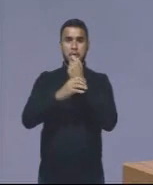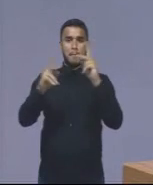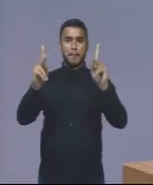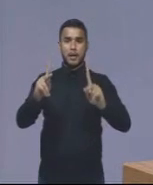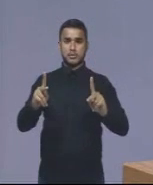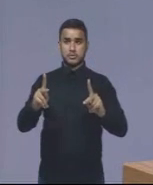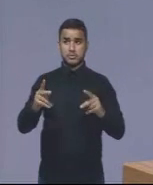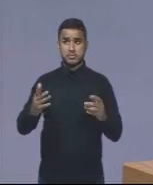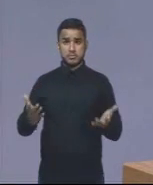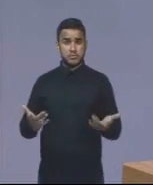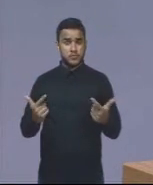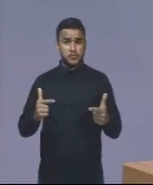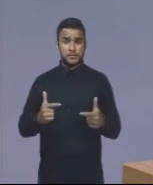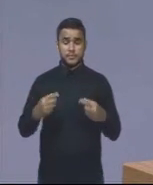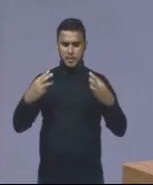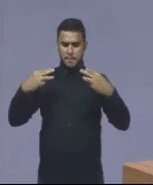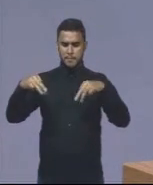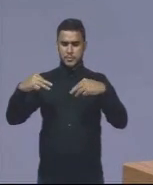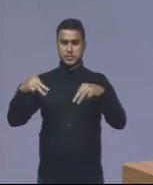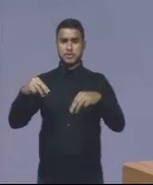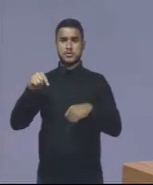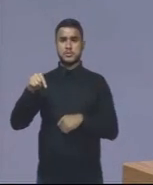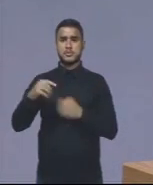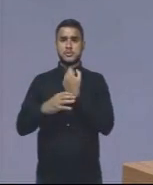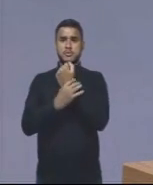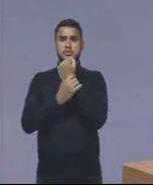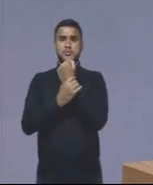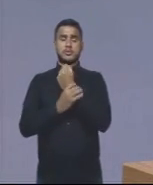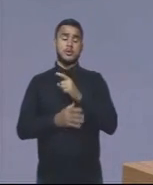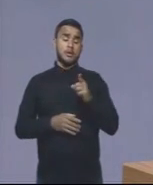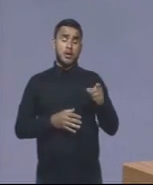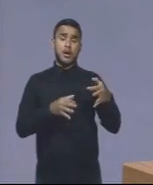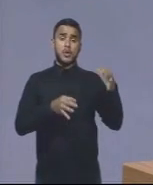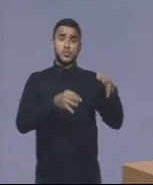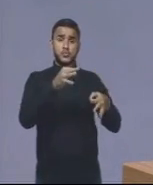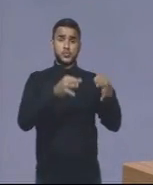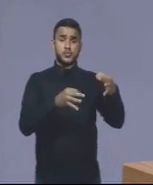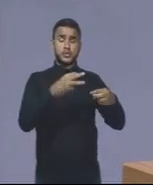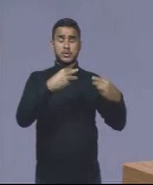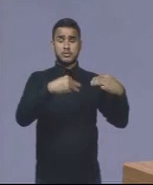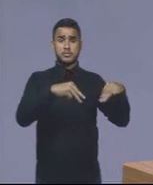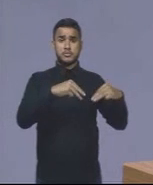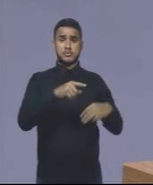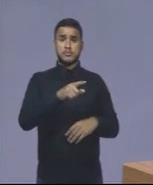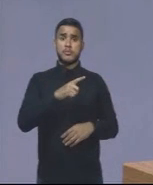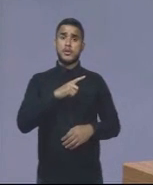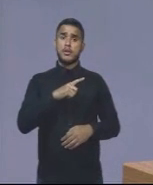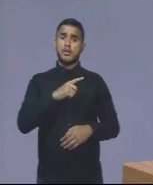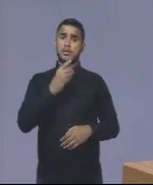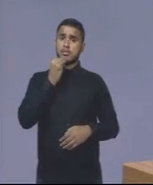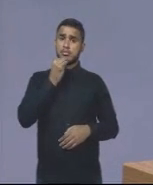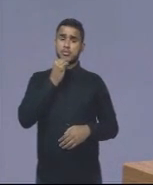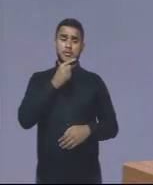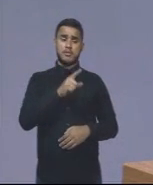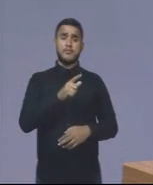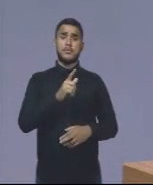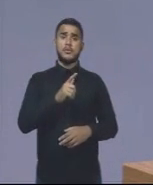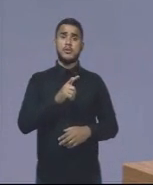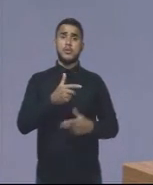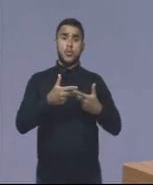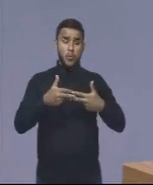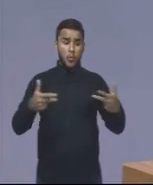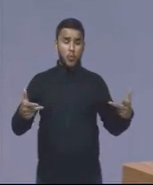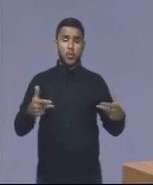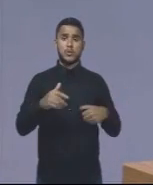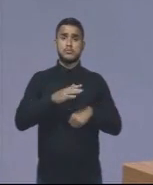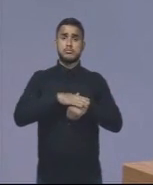necessário. Porque o Ministério da Justiça já tem as atribuições dele, se acrescentasse mais alguma, daria no mesmo. Eu acho